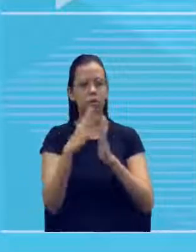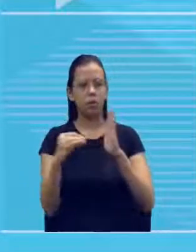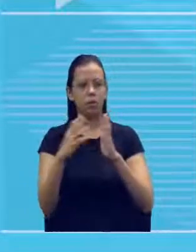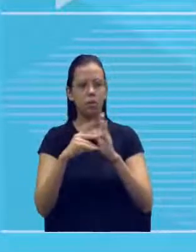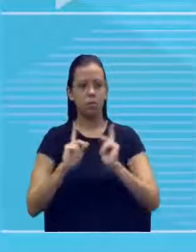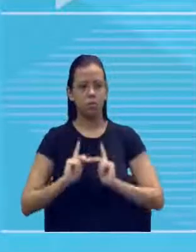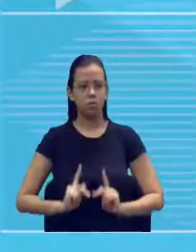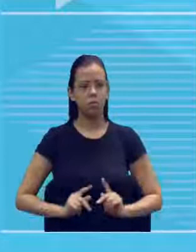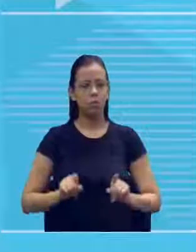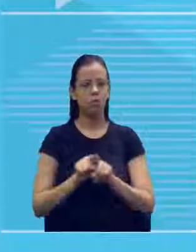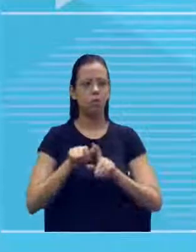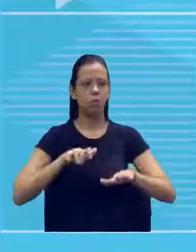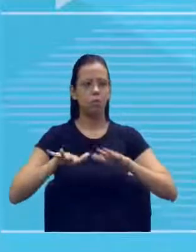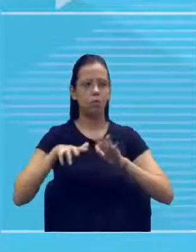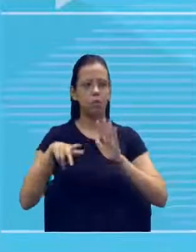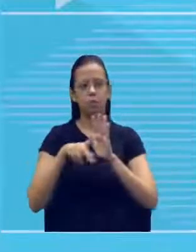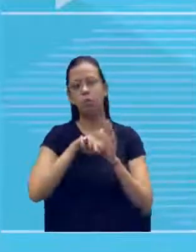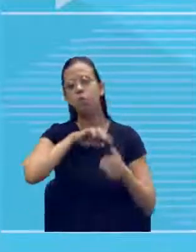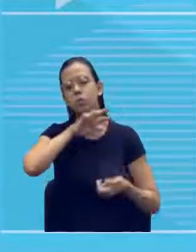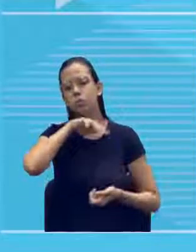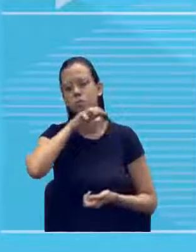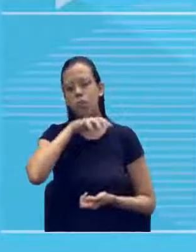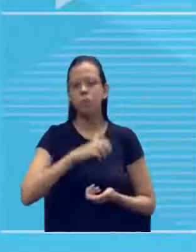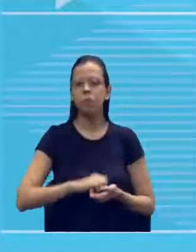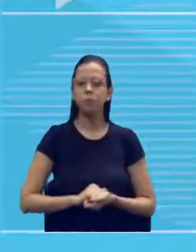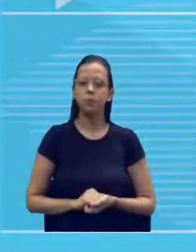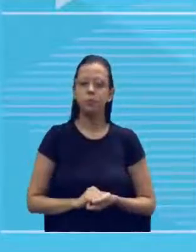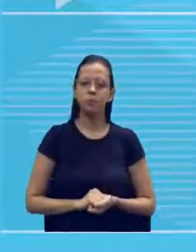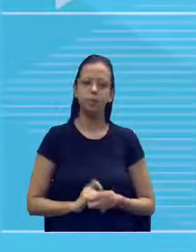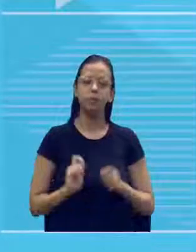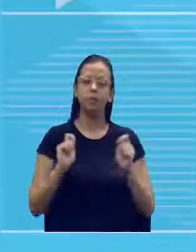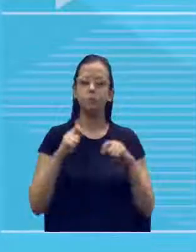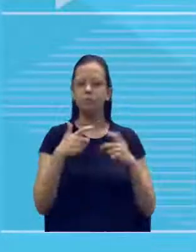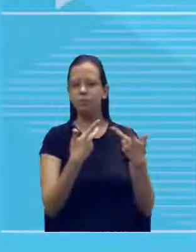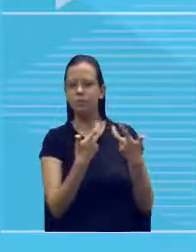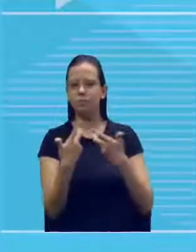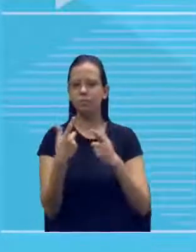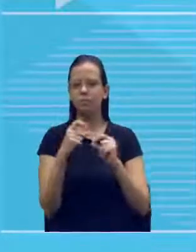gente percebe aí nessas pinturas rupestres cada vez mais